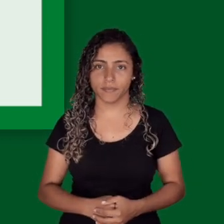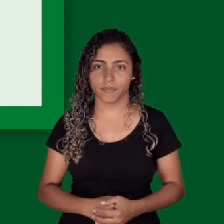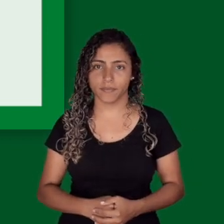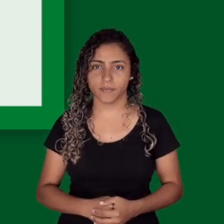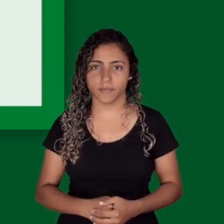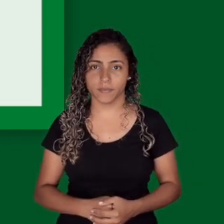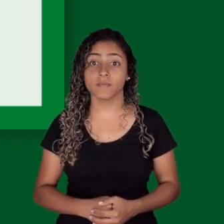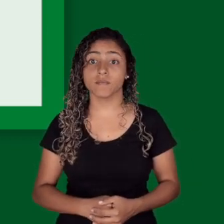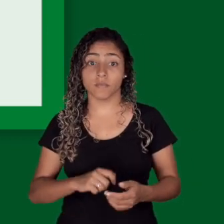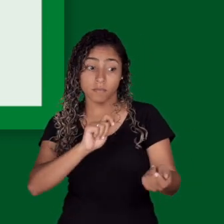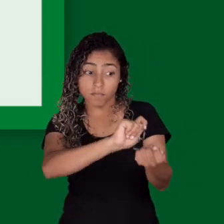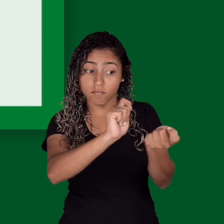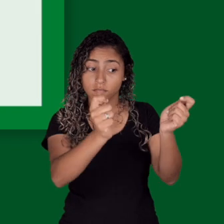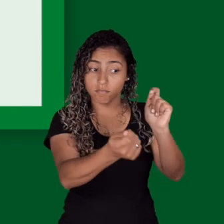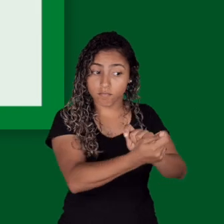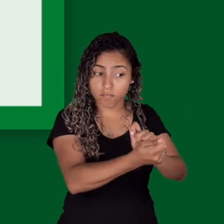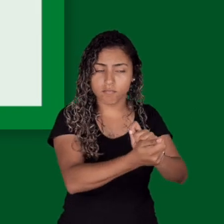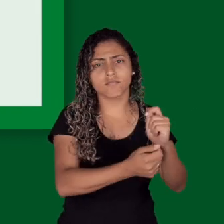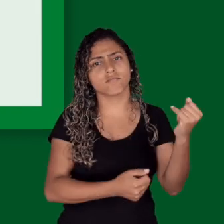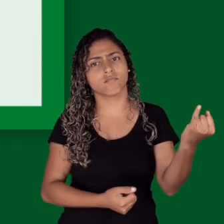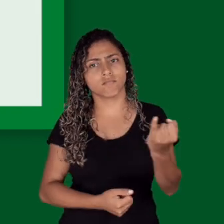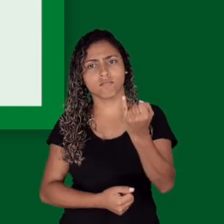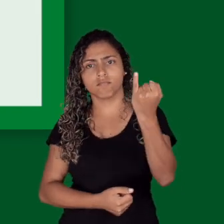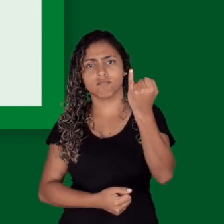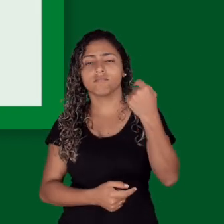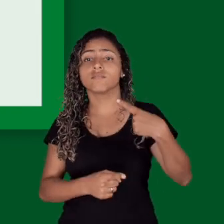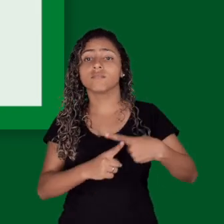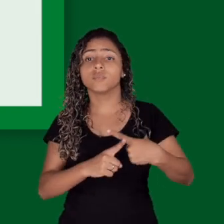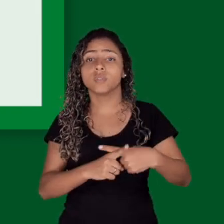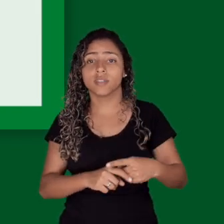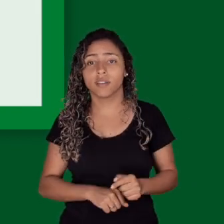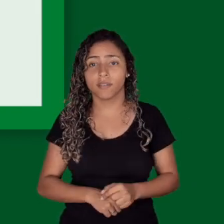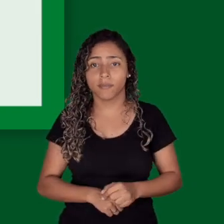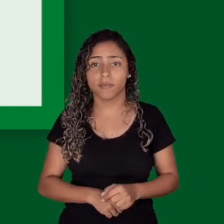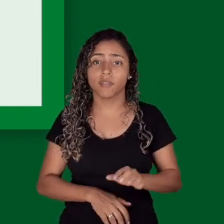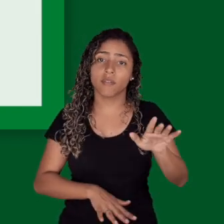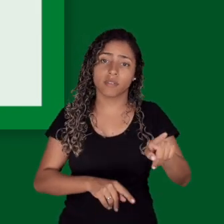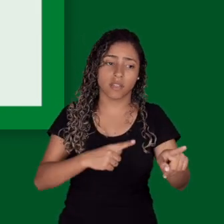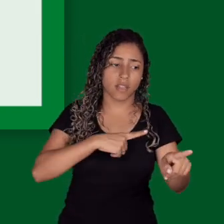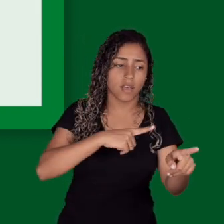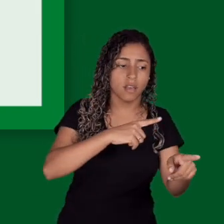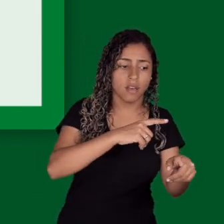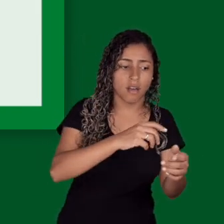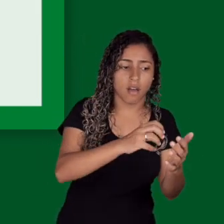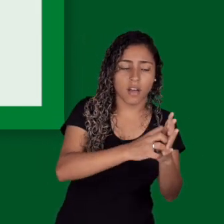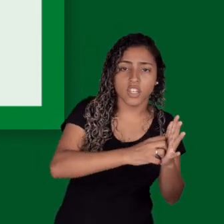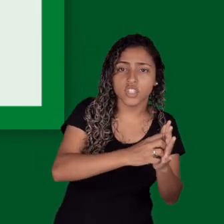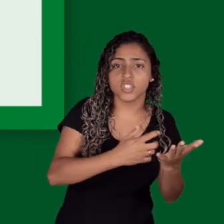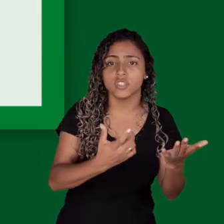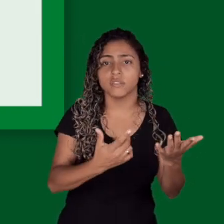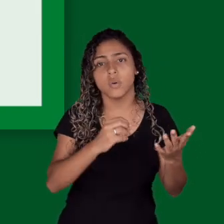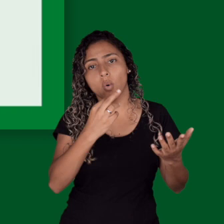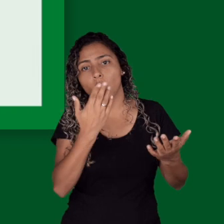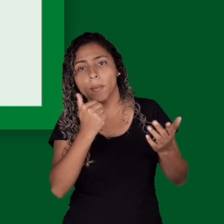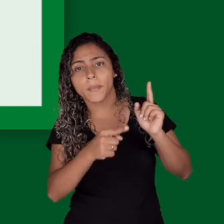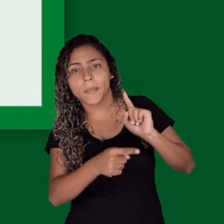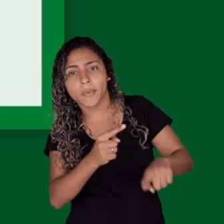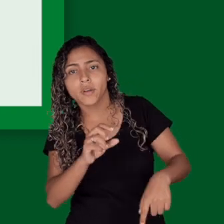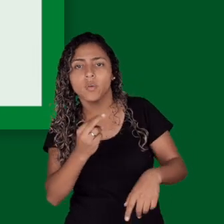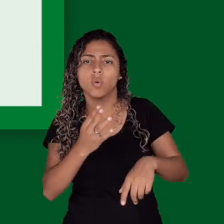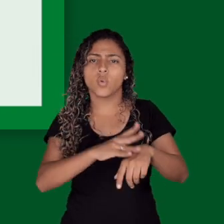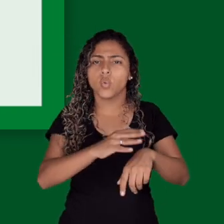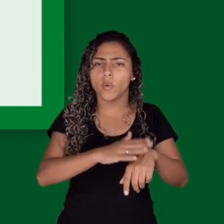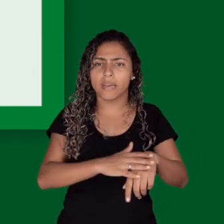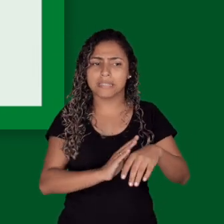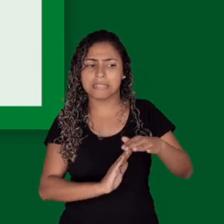cardápios especiais? Eles são assim, ele é importante porque eles são para os alunos com alergias, intolerâncias e doenças que exigem restrições alimentares. Mas